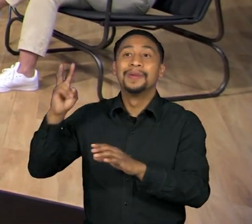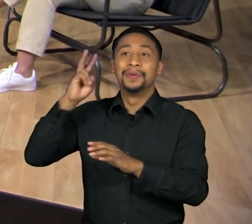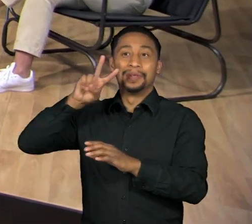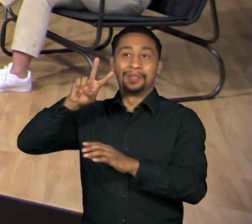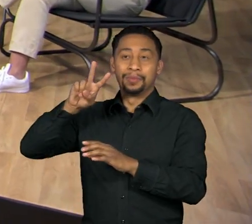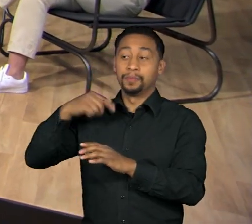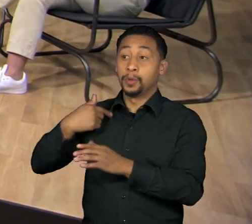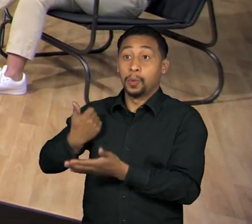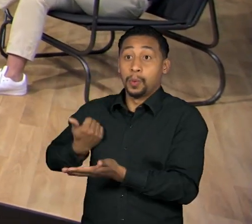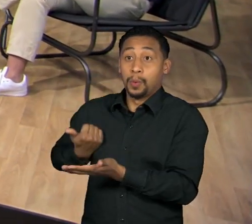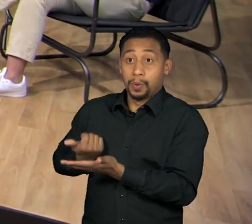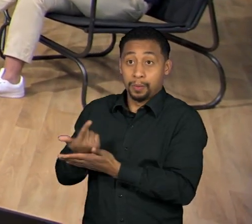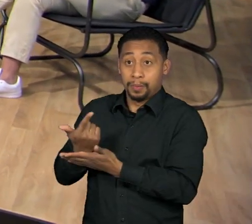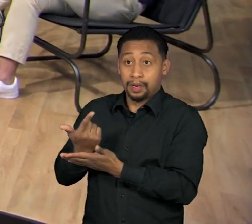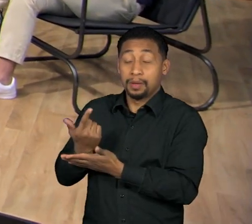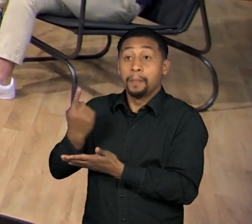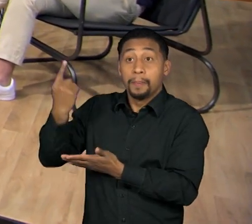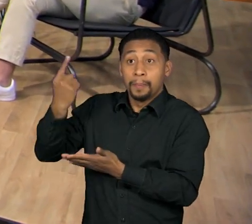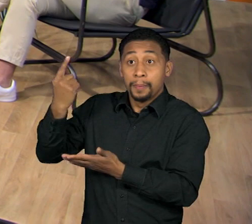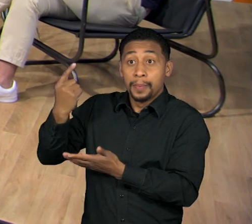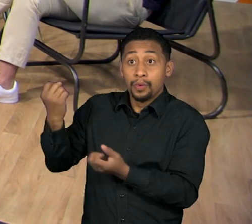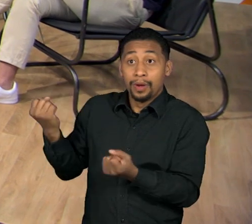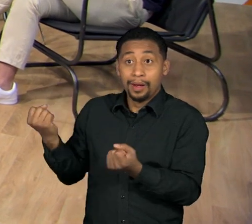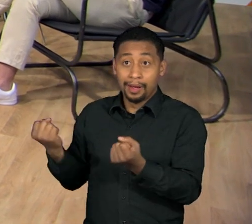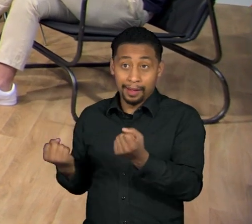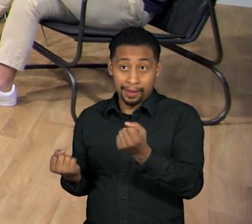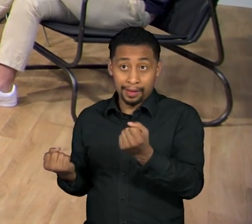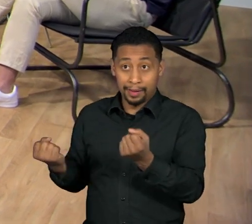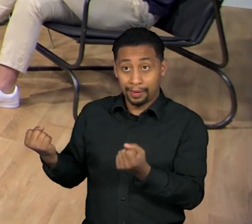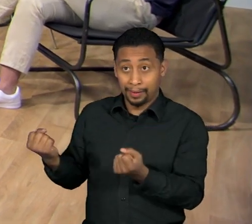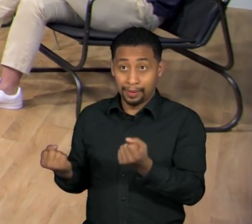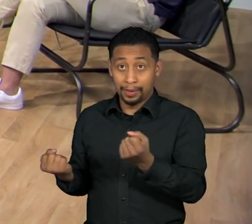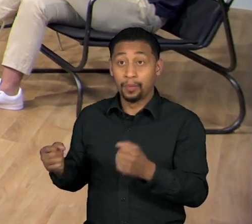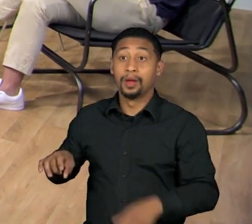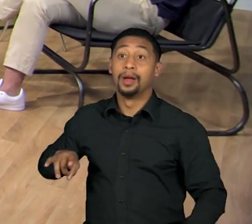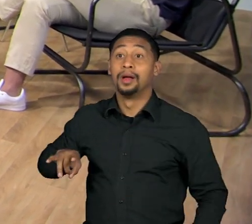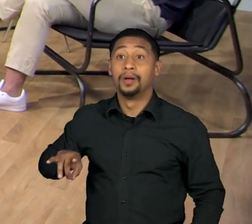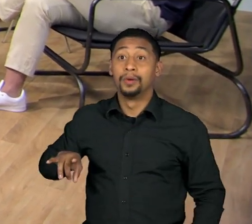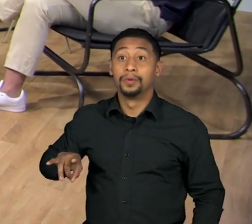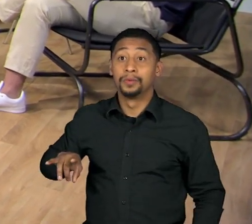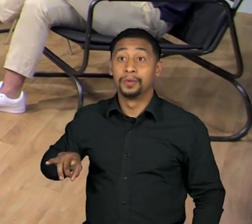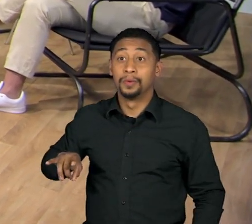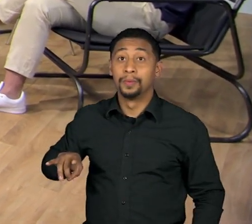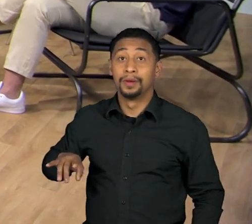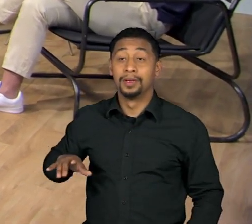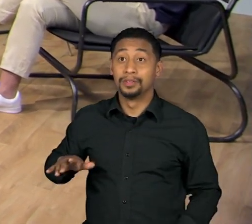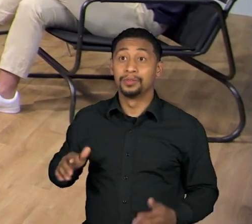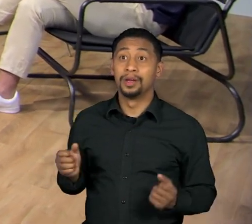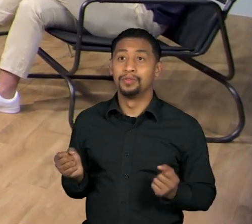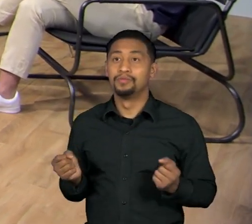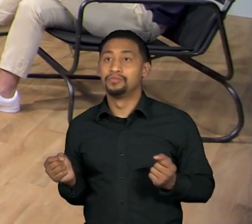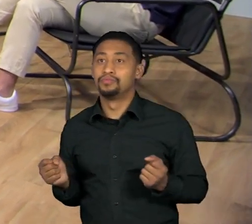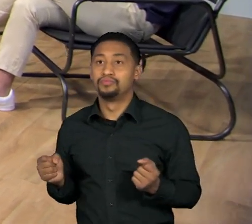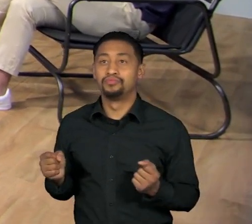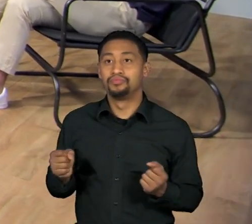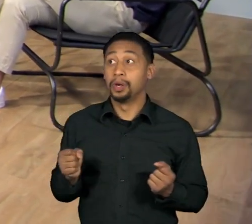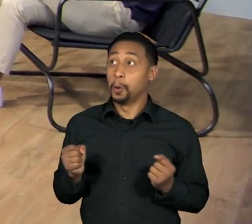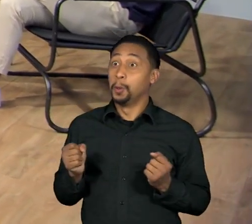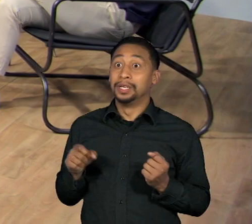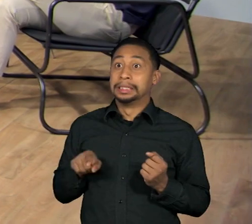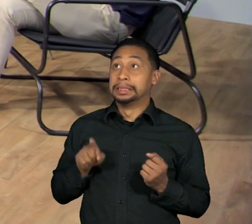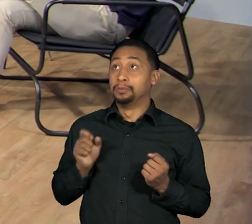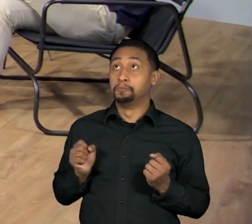primeiro carro automático, quando eu cheguei na primeira subida, né, lomba, em